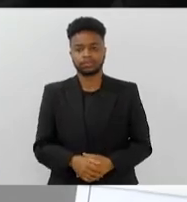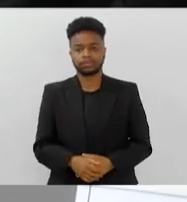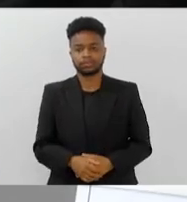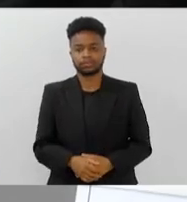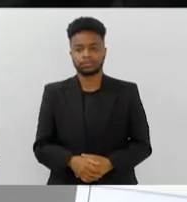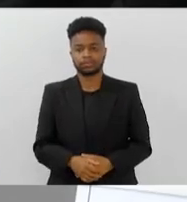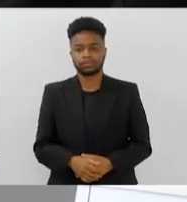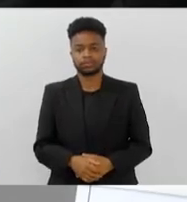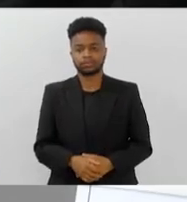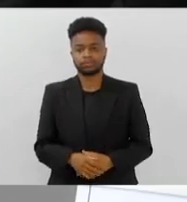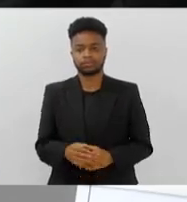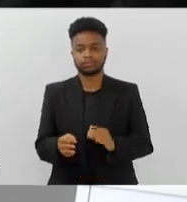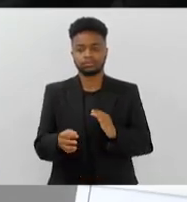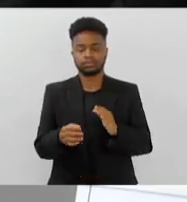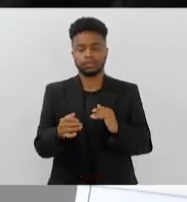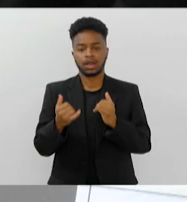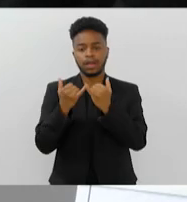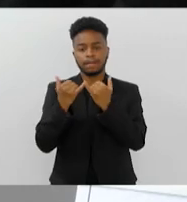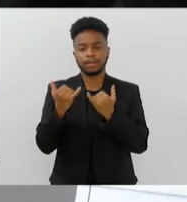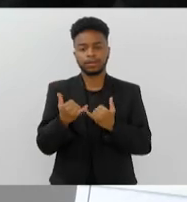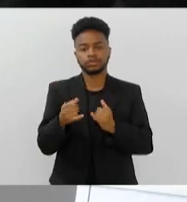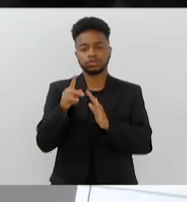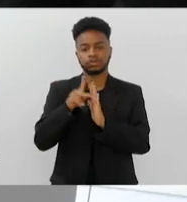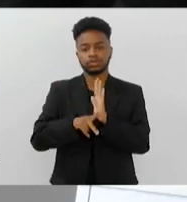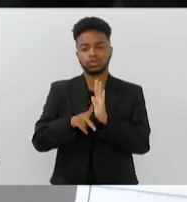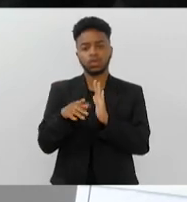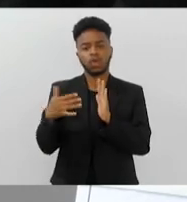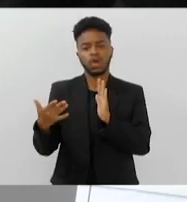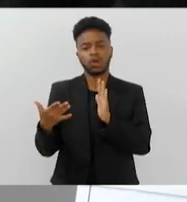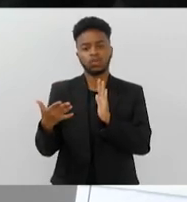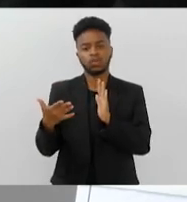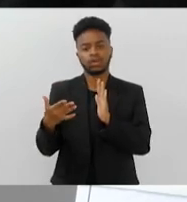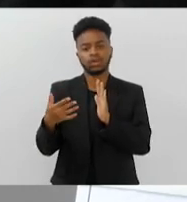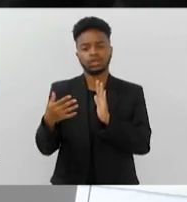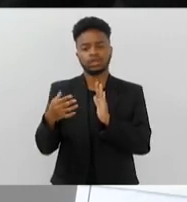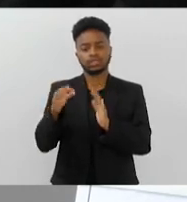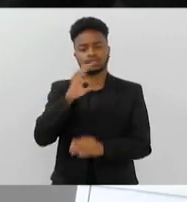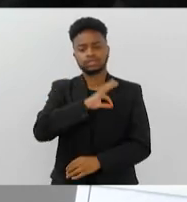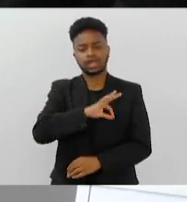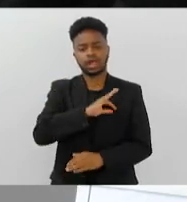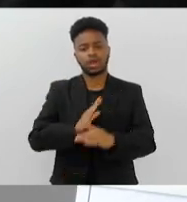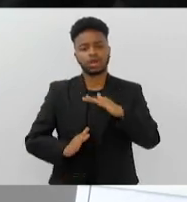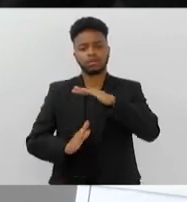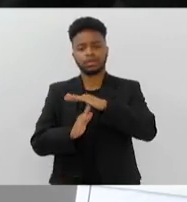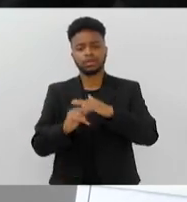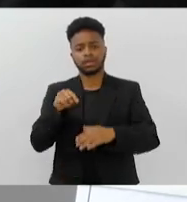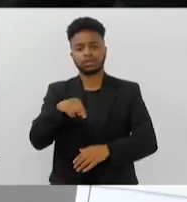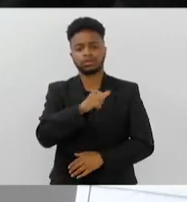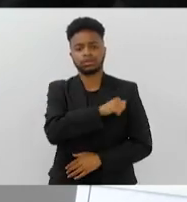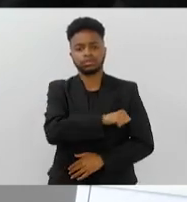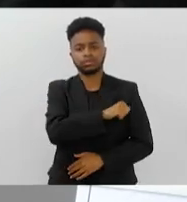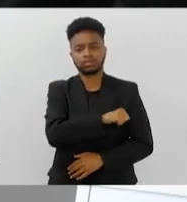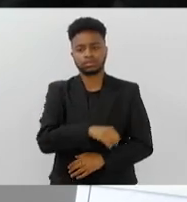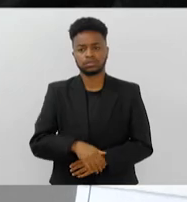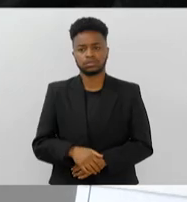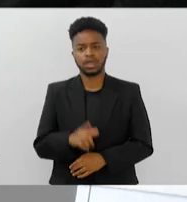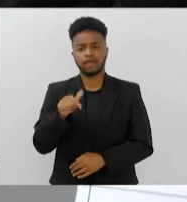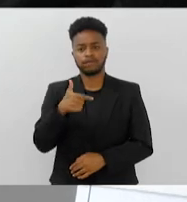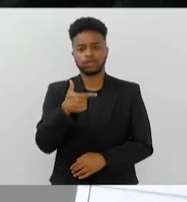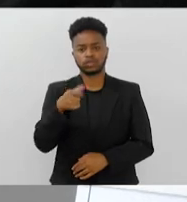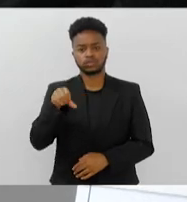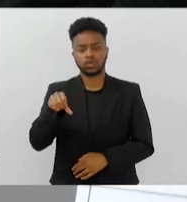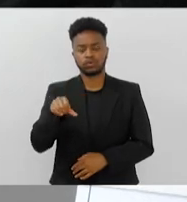É parecido com esse projeto, item. Qual o item? Aqui o salário máximo do Estado do Rio de Janeiro. Item